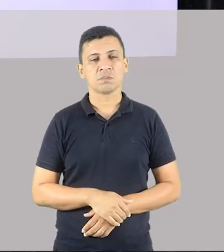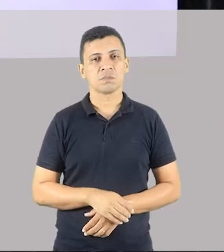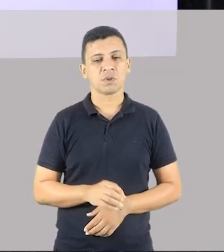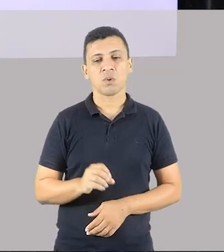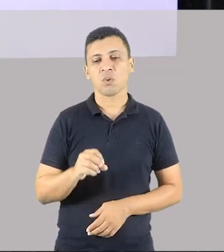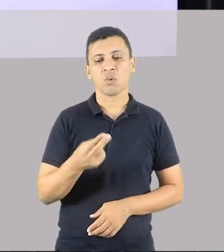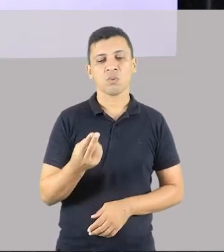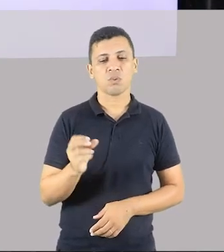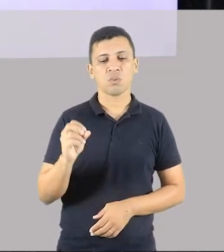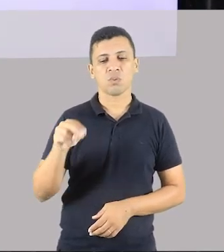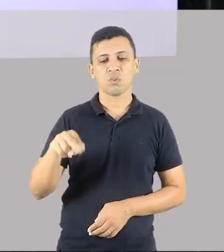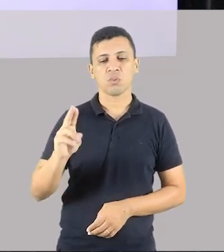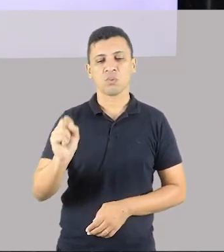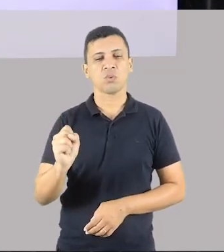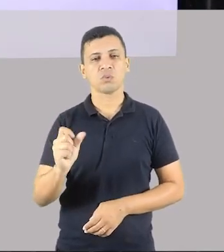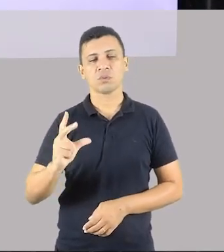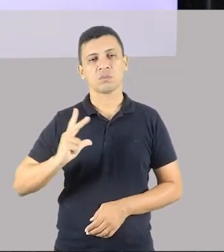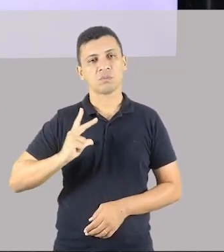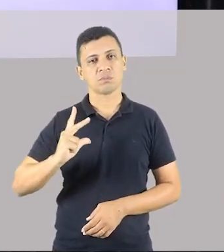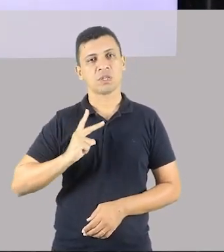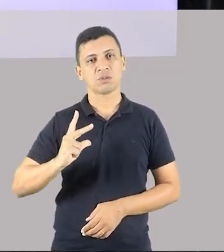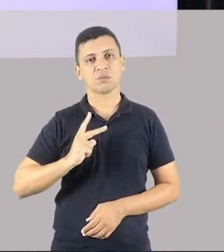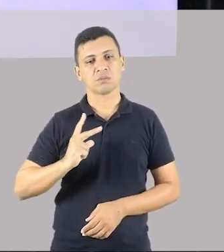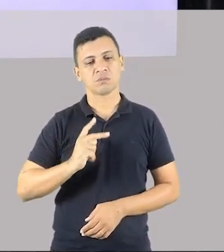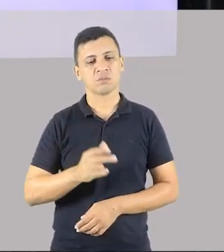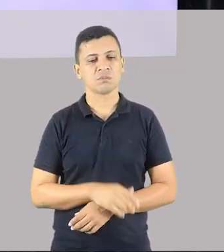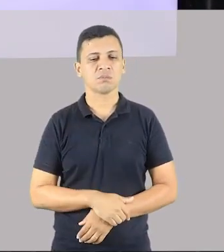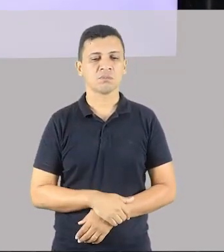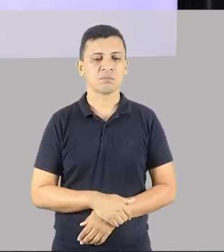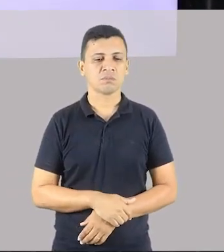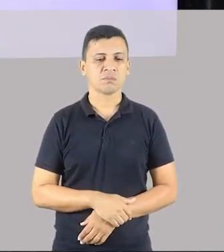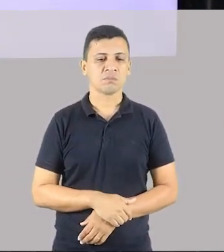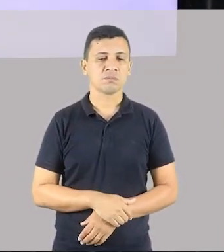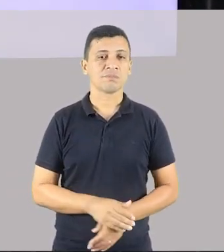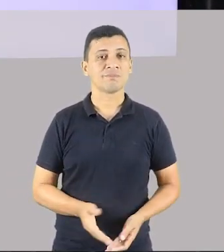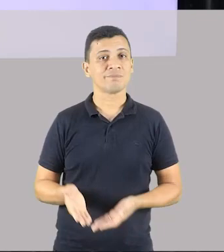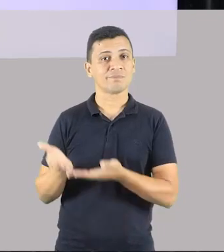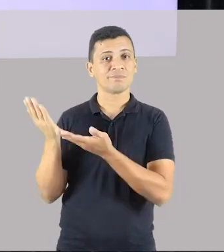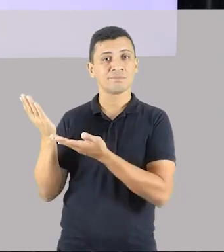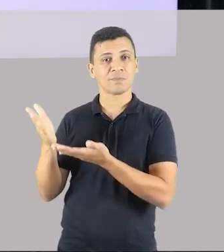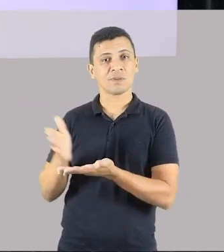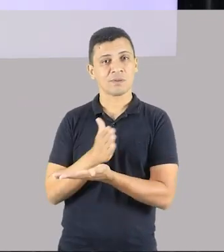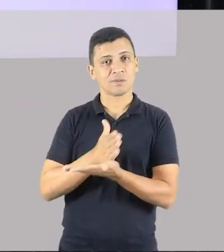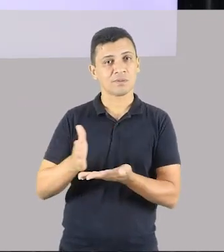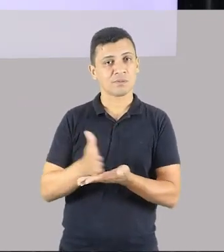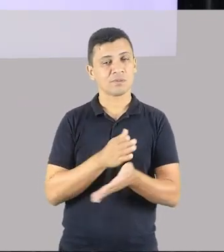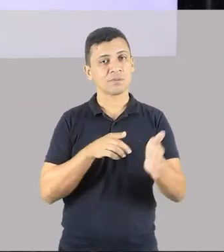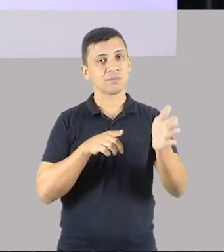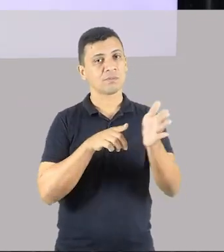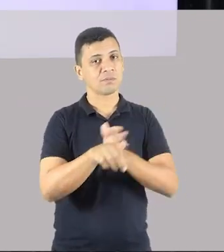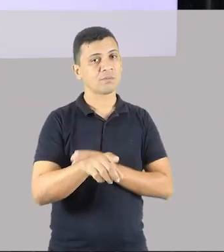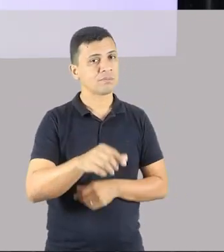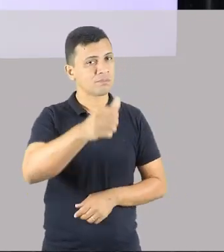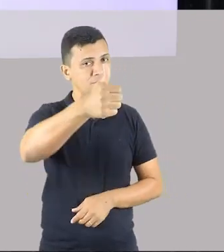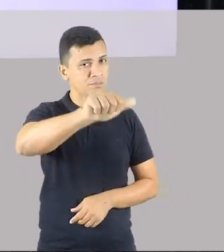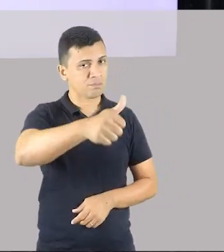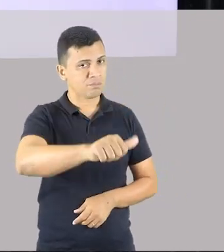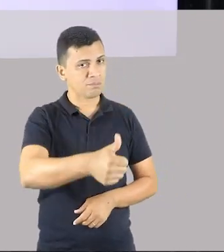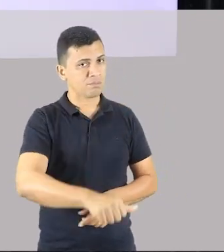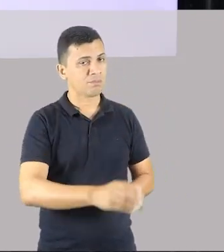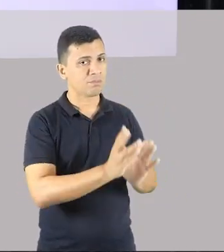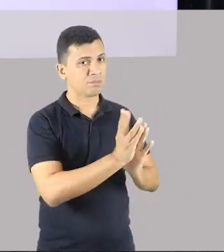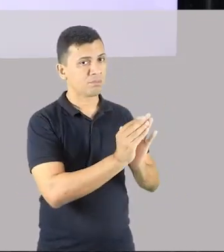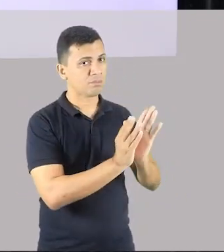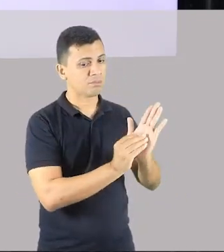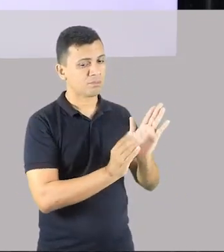ônus comerciais aos particulares que estiverem lá envolvidos. E aqui nós já temos algumas questões para avaliar do conteúdo que a gente